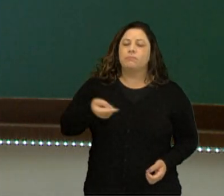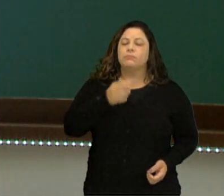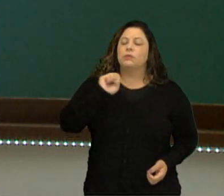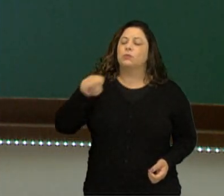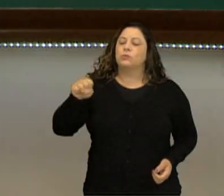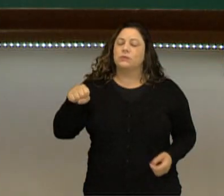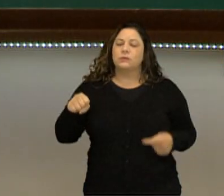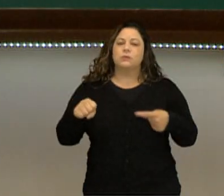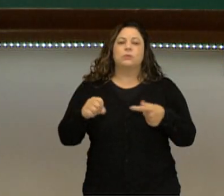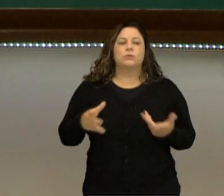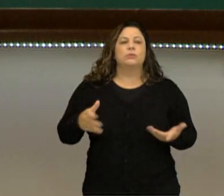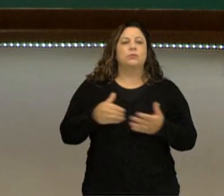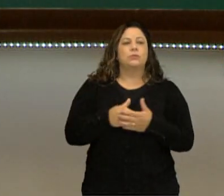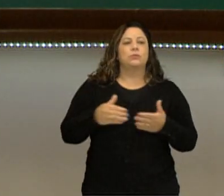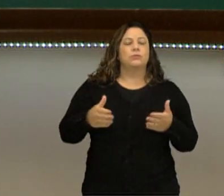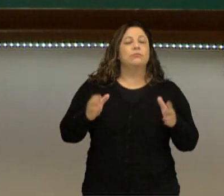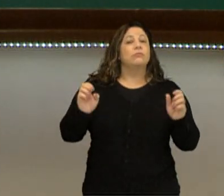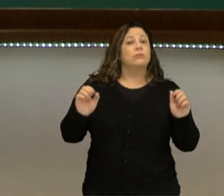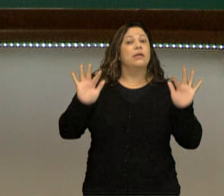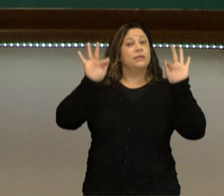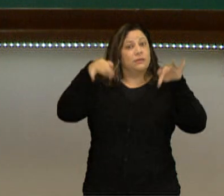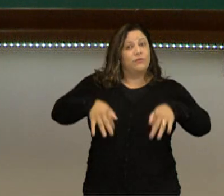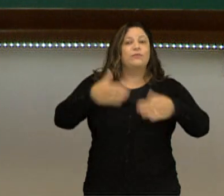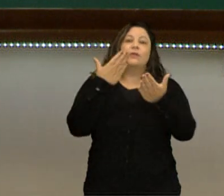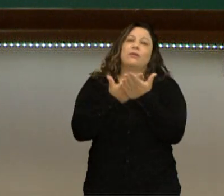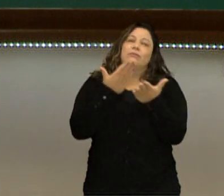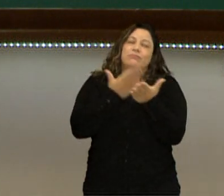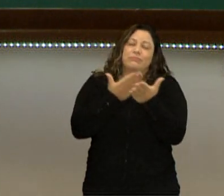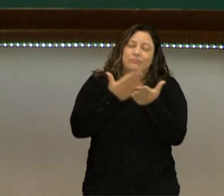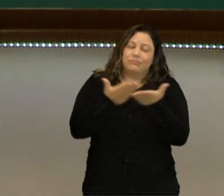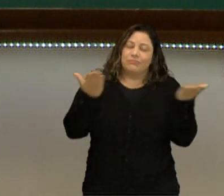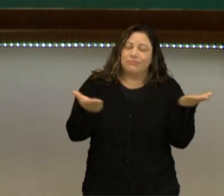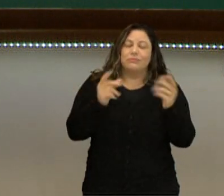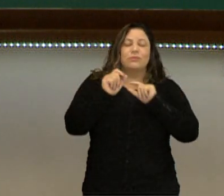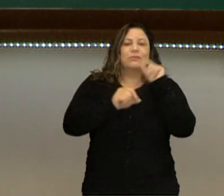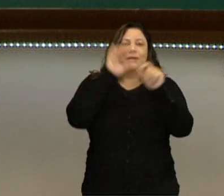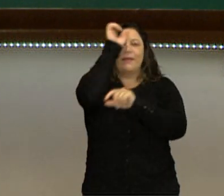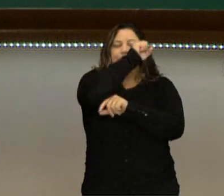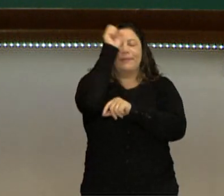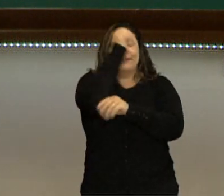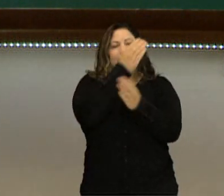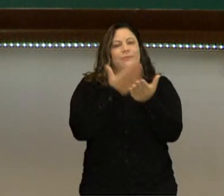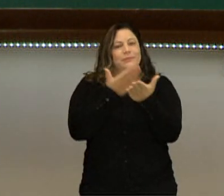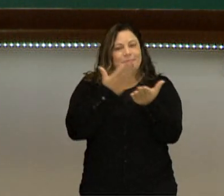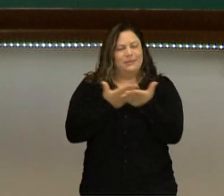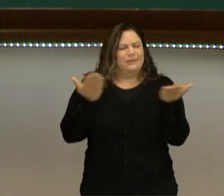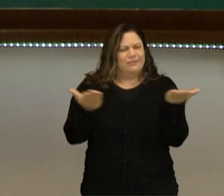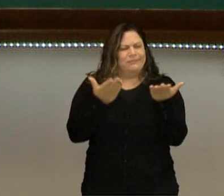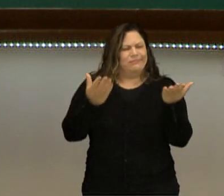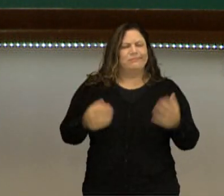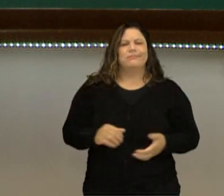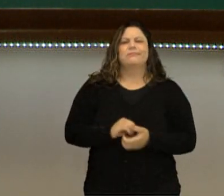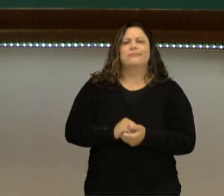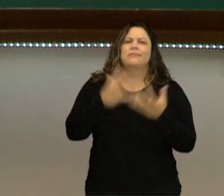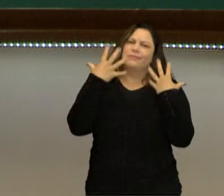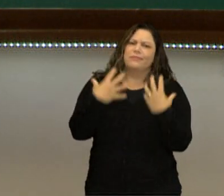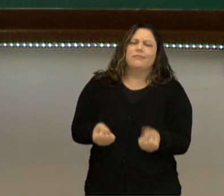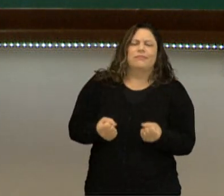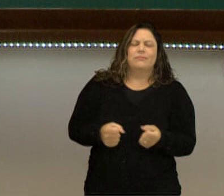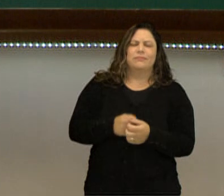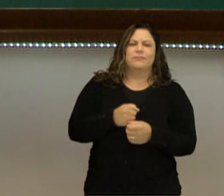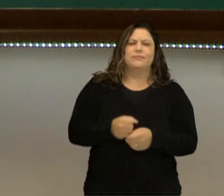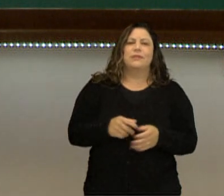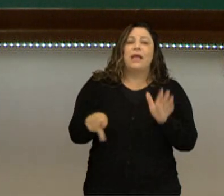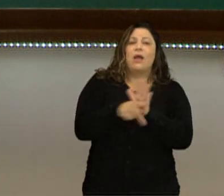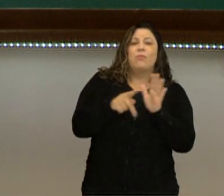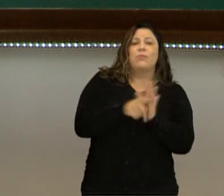Então, esse foi o final da nossa aula. O que nós vimos nessa aula? Tem que aceitar isso, pessoal. A luz, a natureza